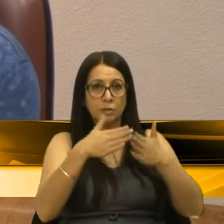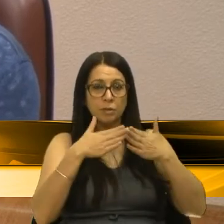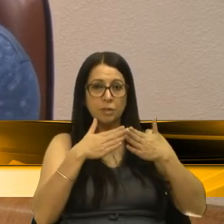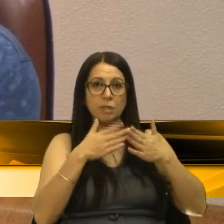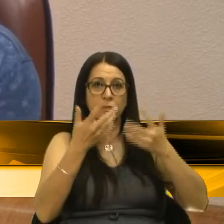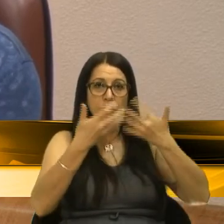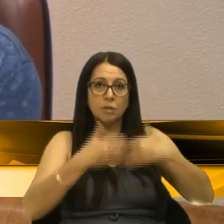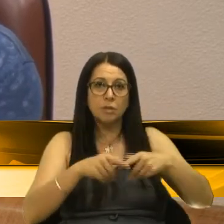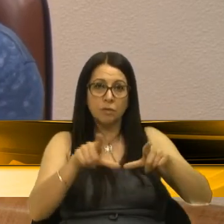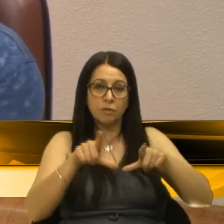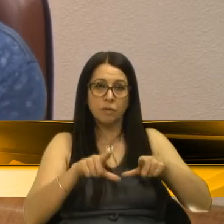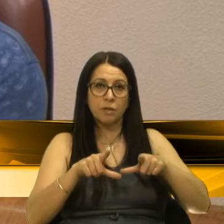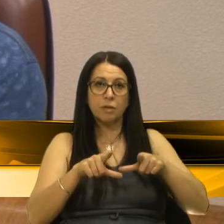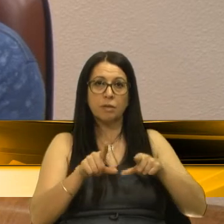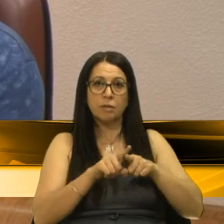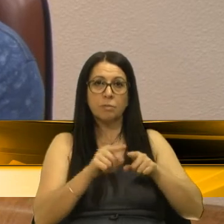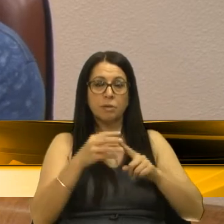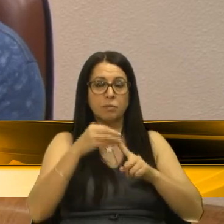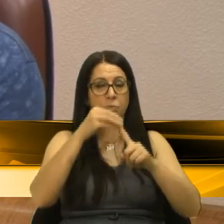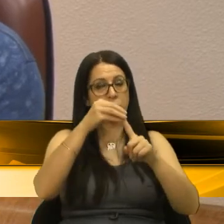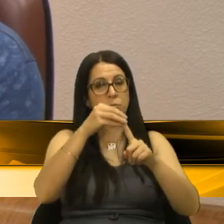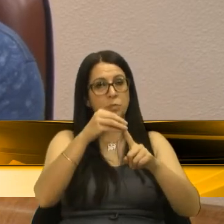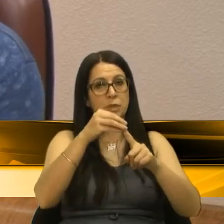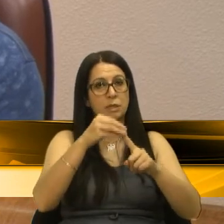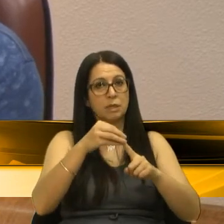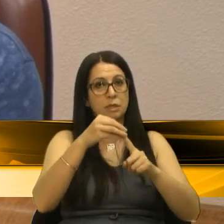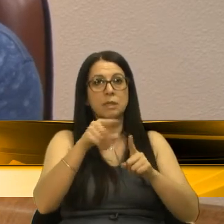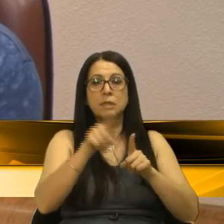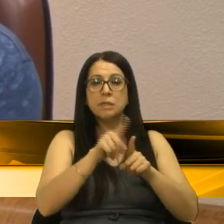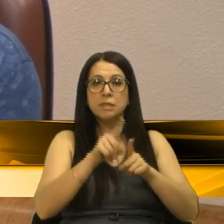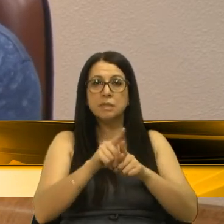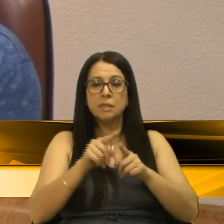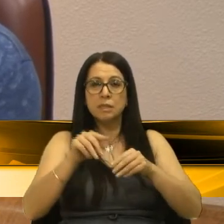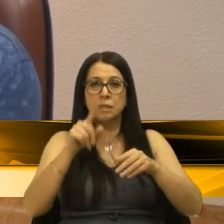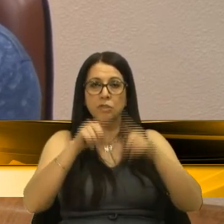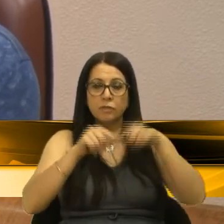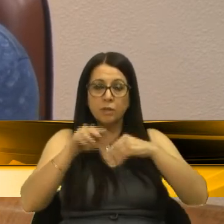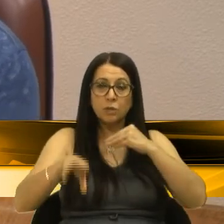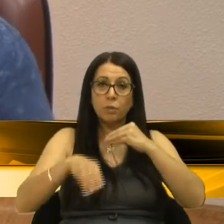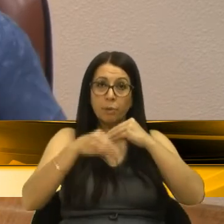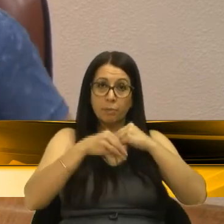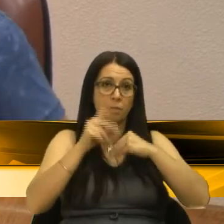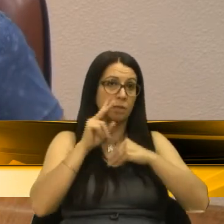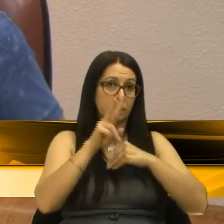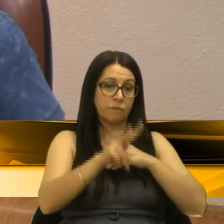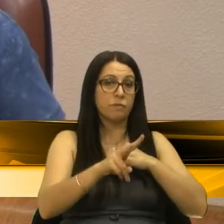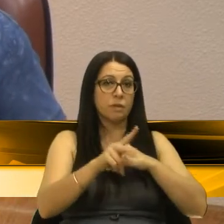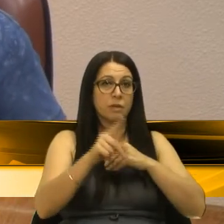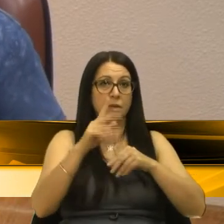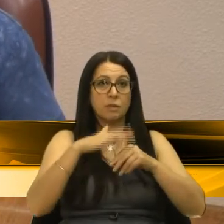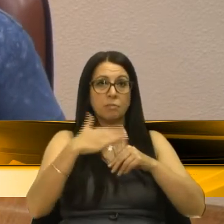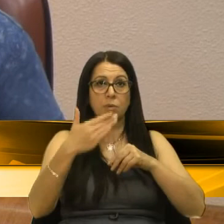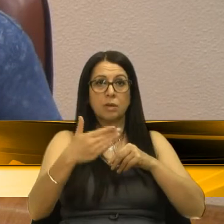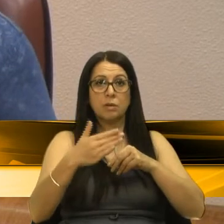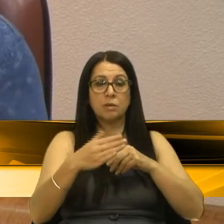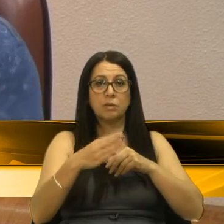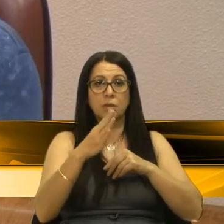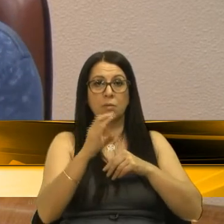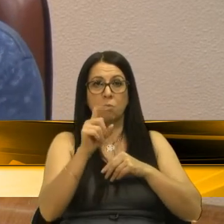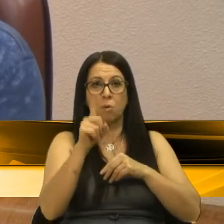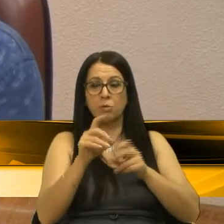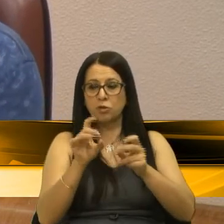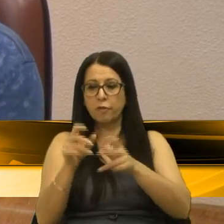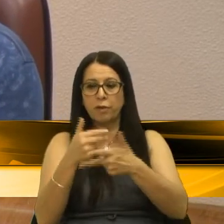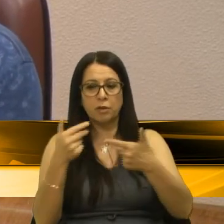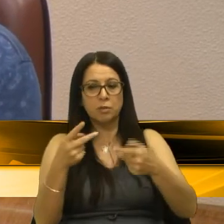alvará de funcionamento da atividade principal. Se segundo, no caso de atividade complementar ou secundária que considere em estante ou box de venda de produtos embalados e